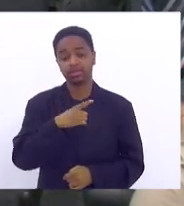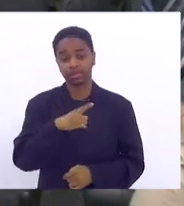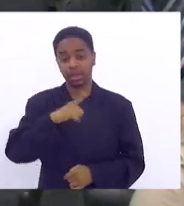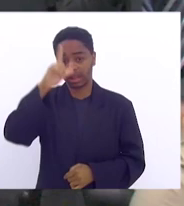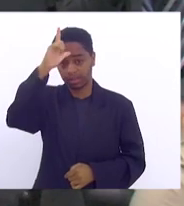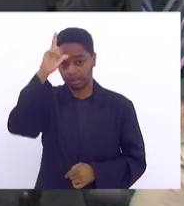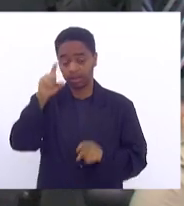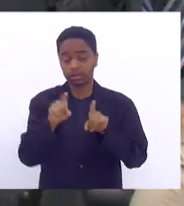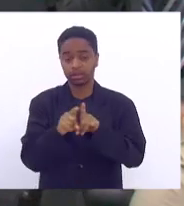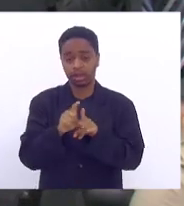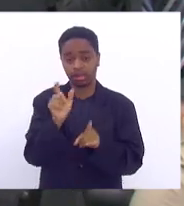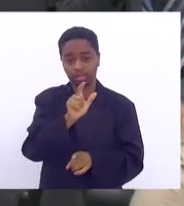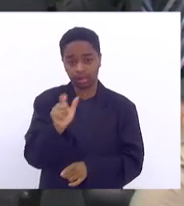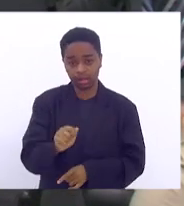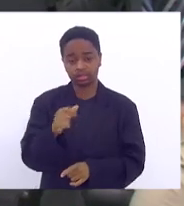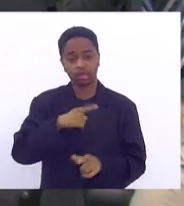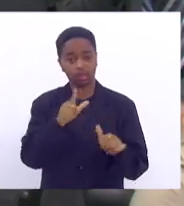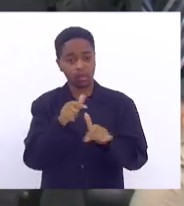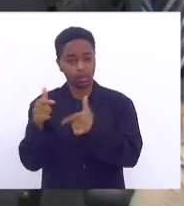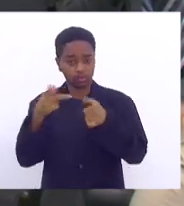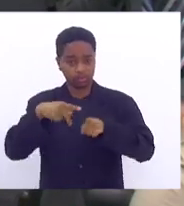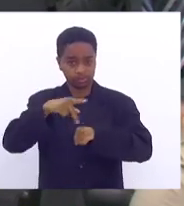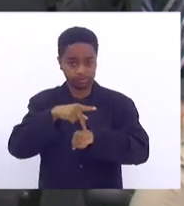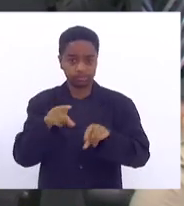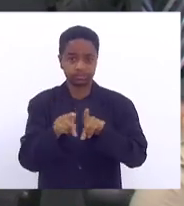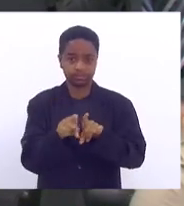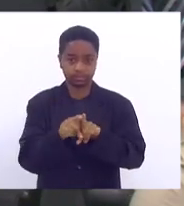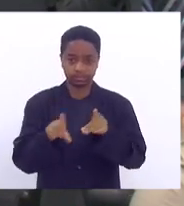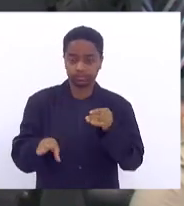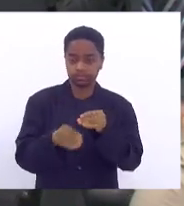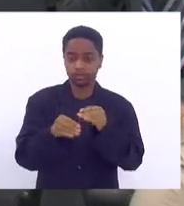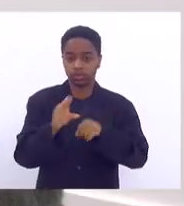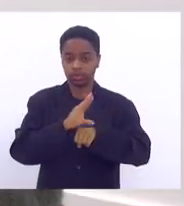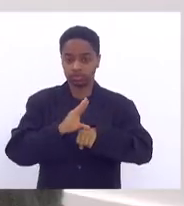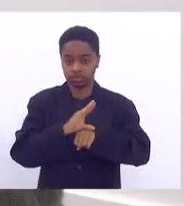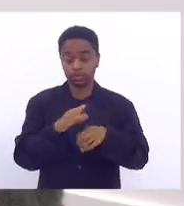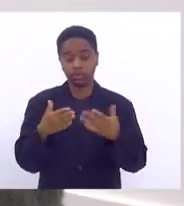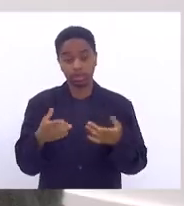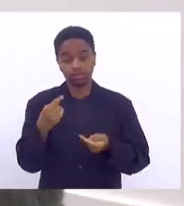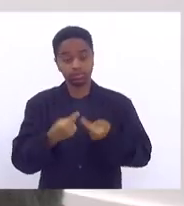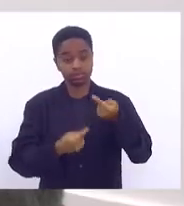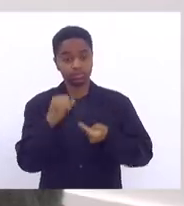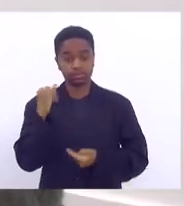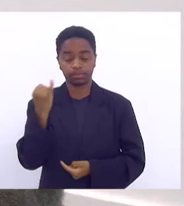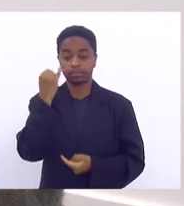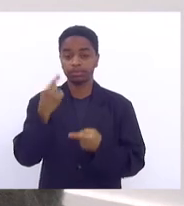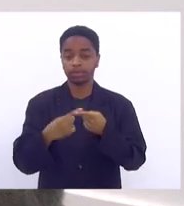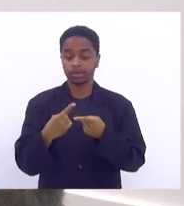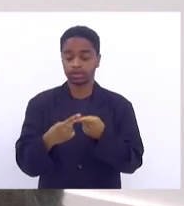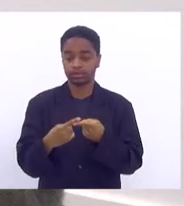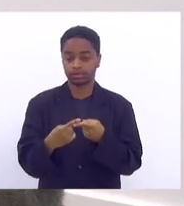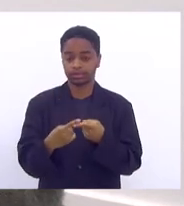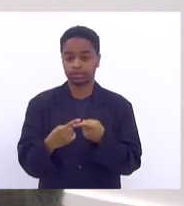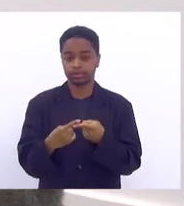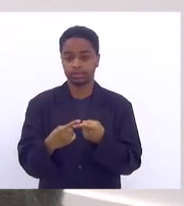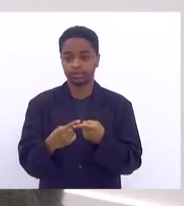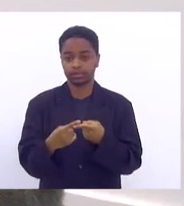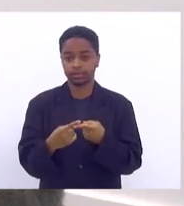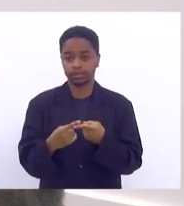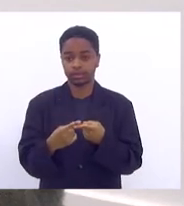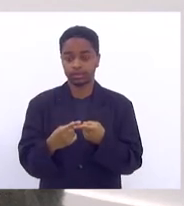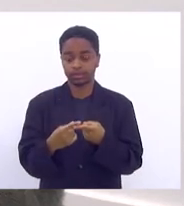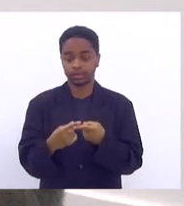né então eu quero felicitar Robson Esse é é um debate importante porque sobre o pretexto de sobre o